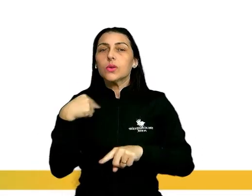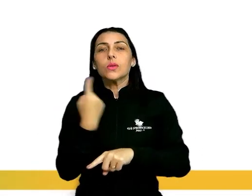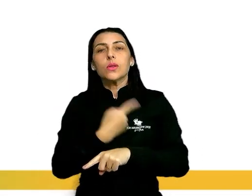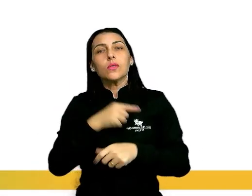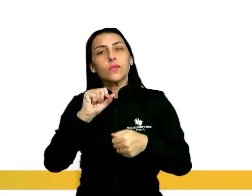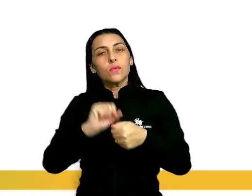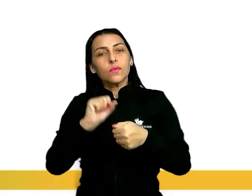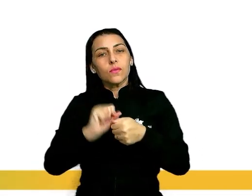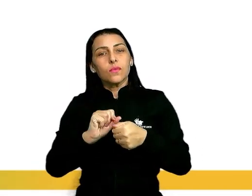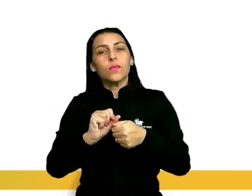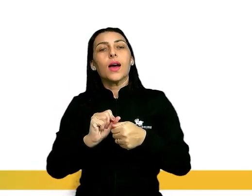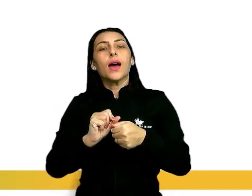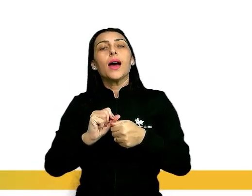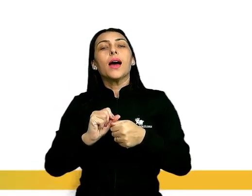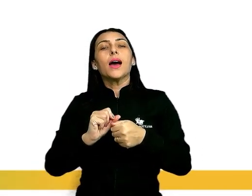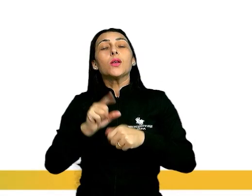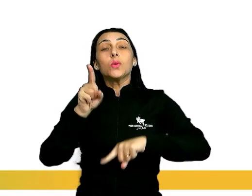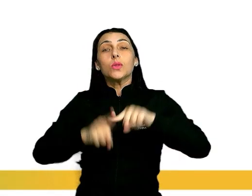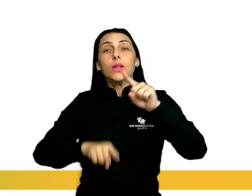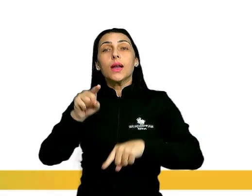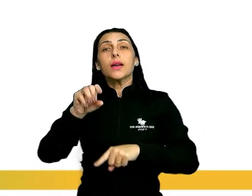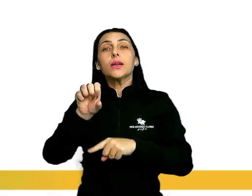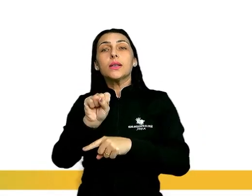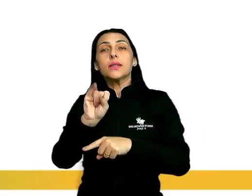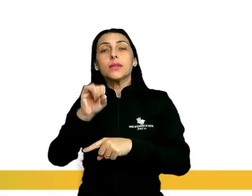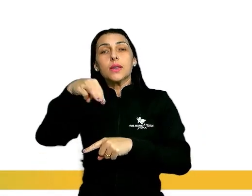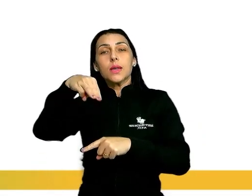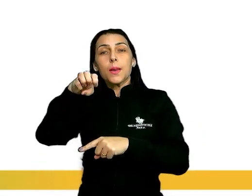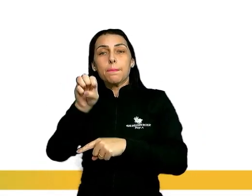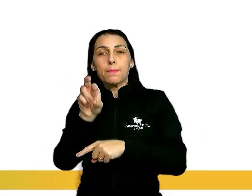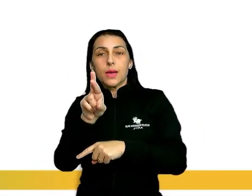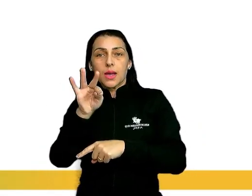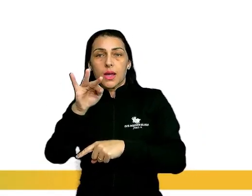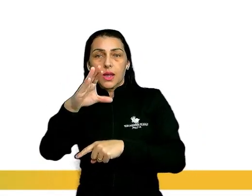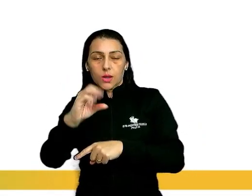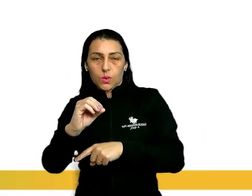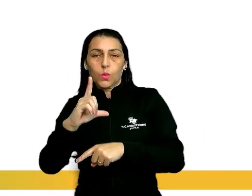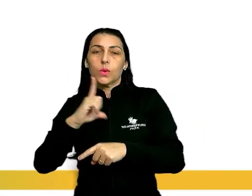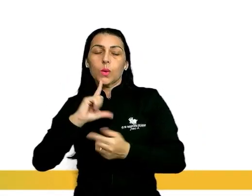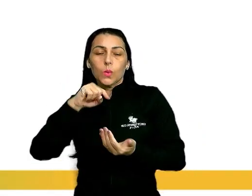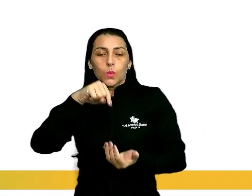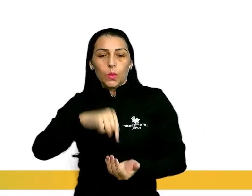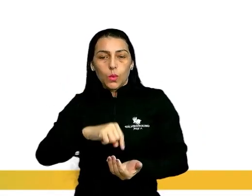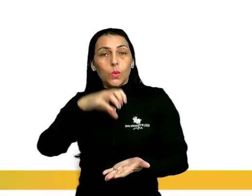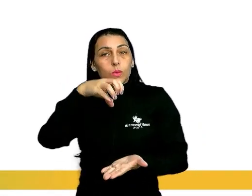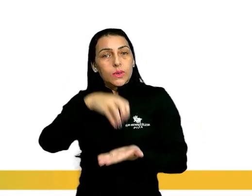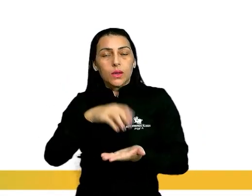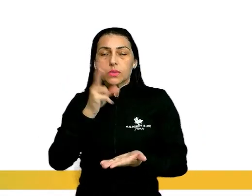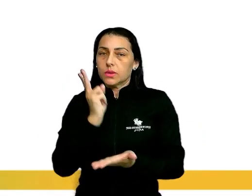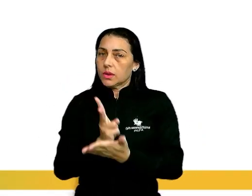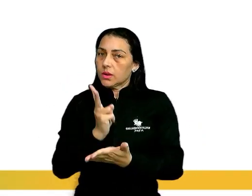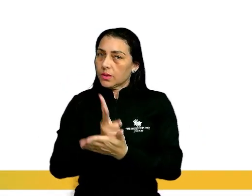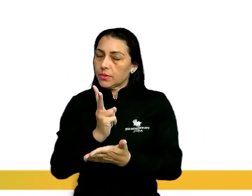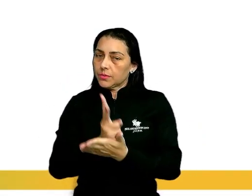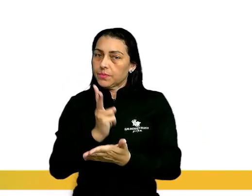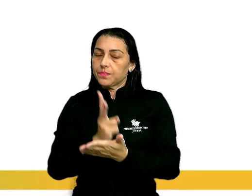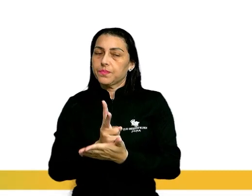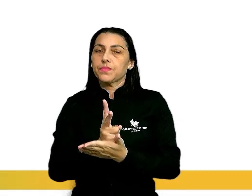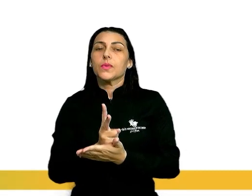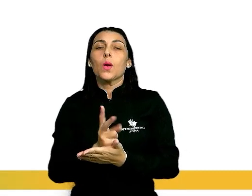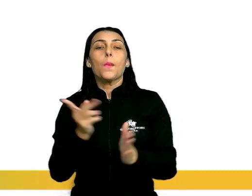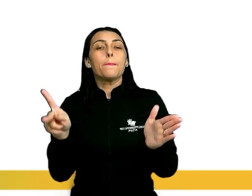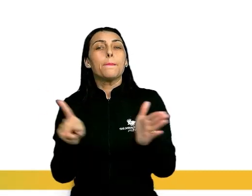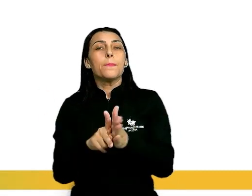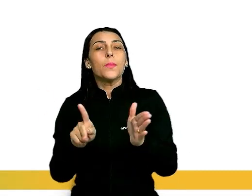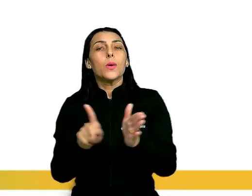fala de Corpos simétricos que possui distribuição então uniforme da massa o centro de massa sempre vai ser o